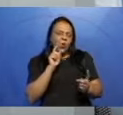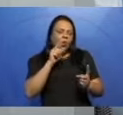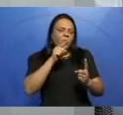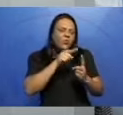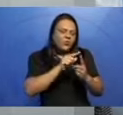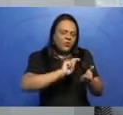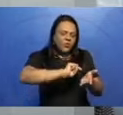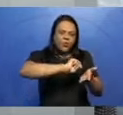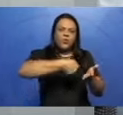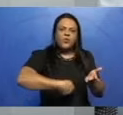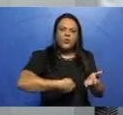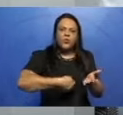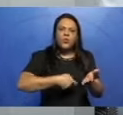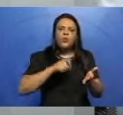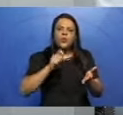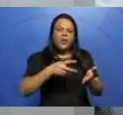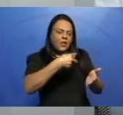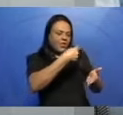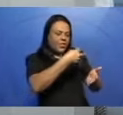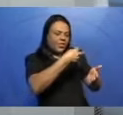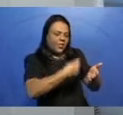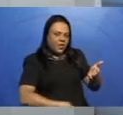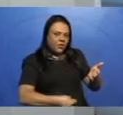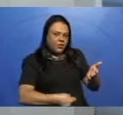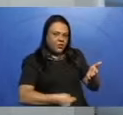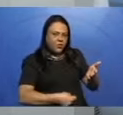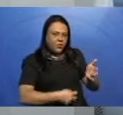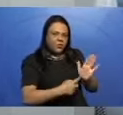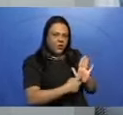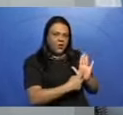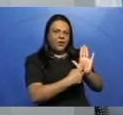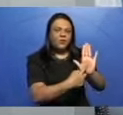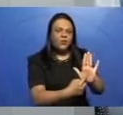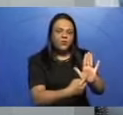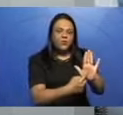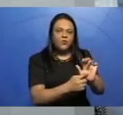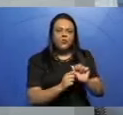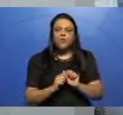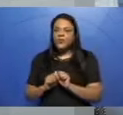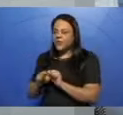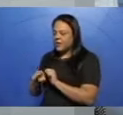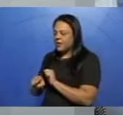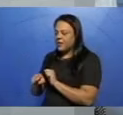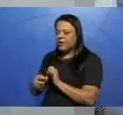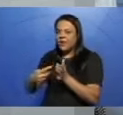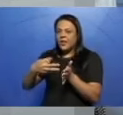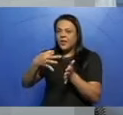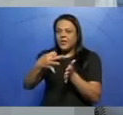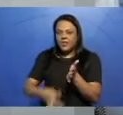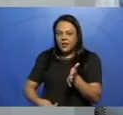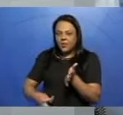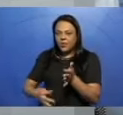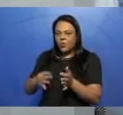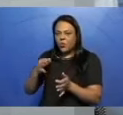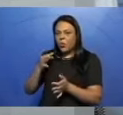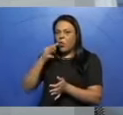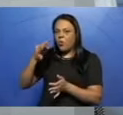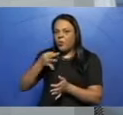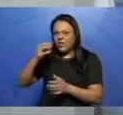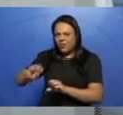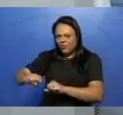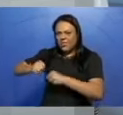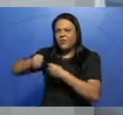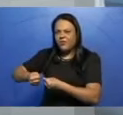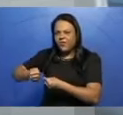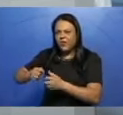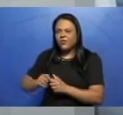dissertação expositiva e a dissertação argumentativa. Não é um assunto novo para vocês. O que